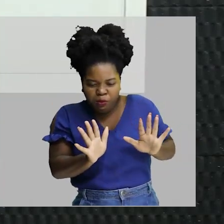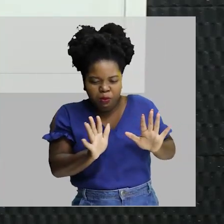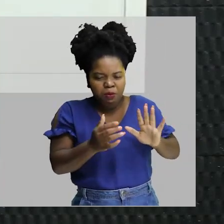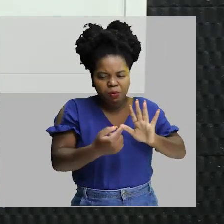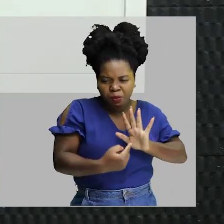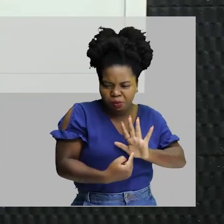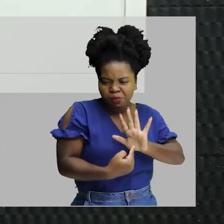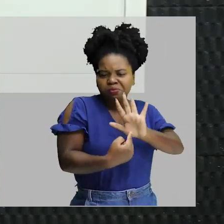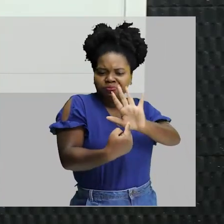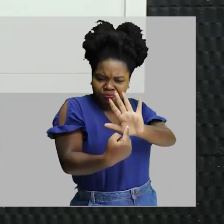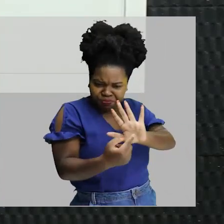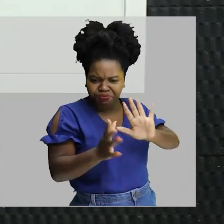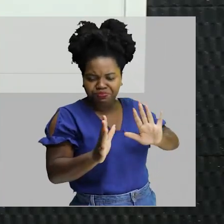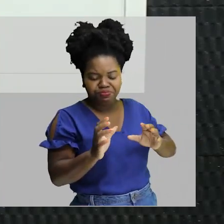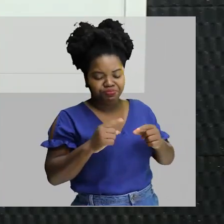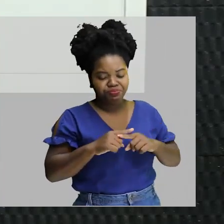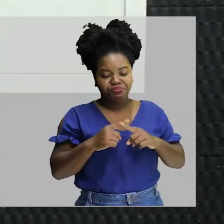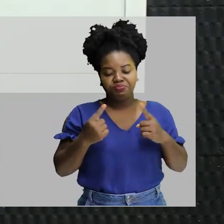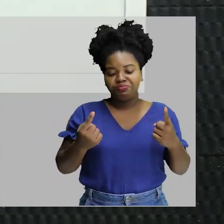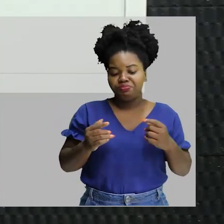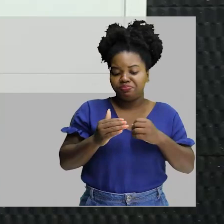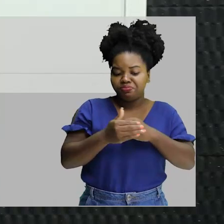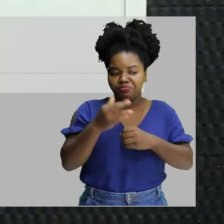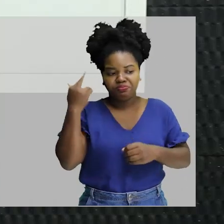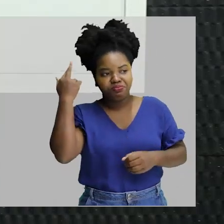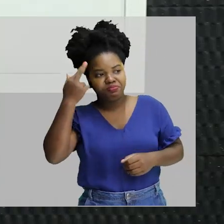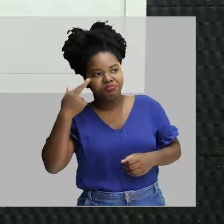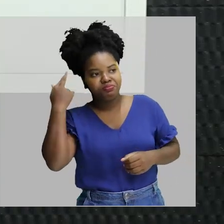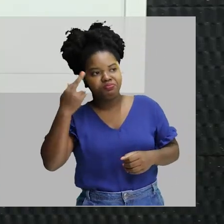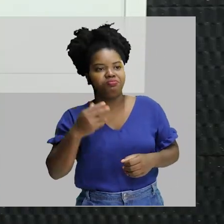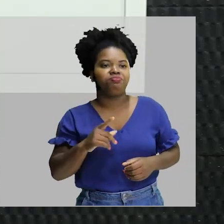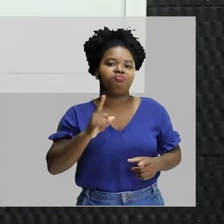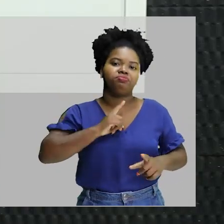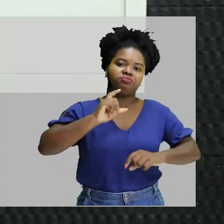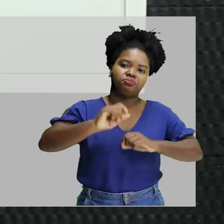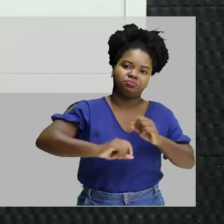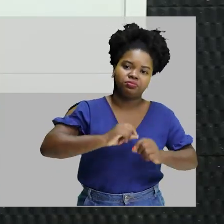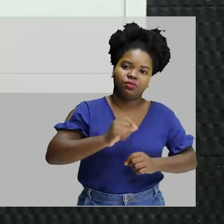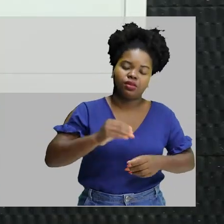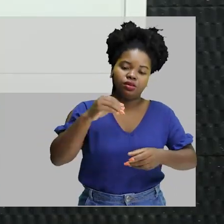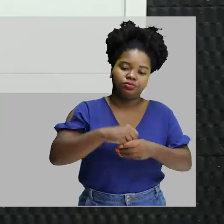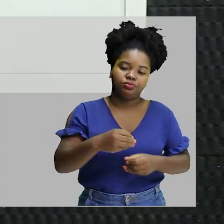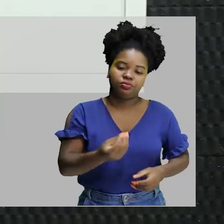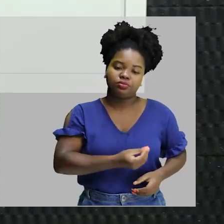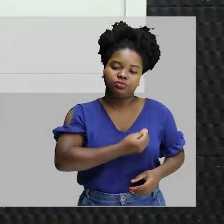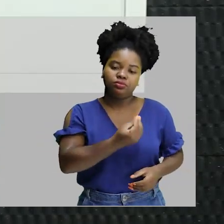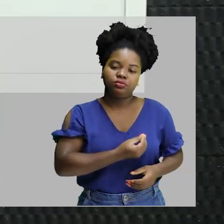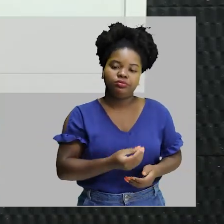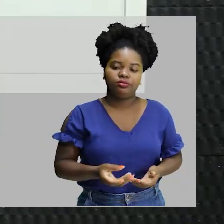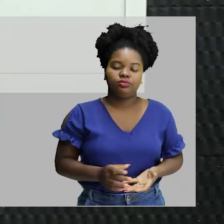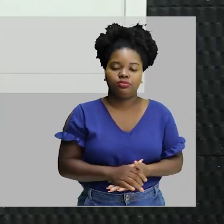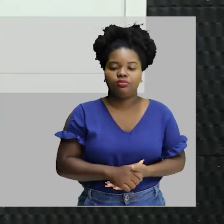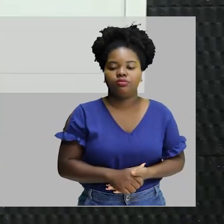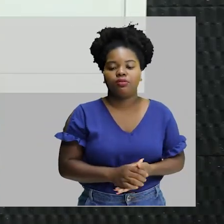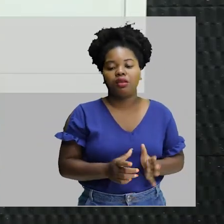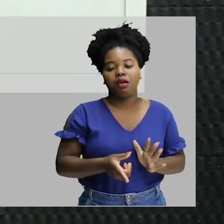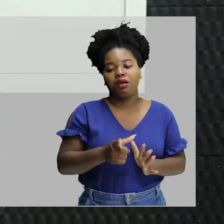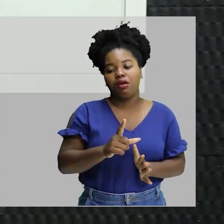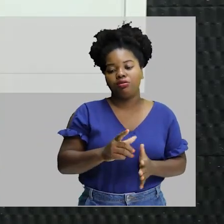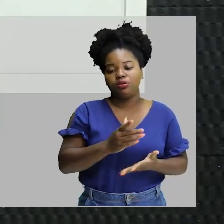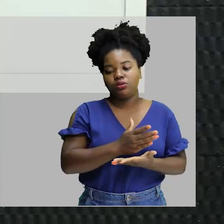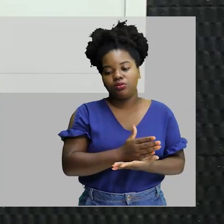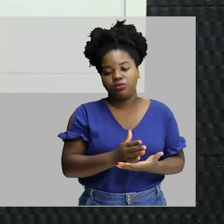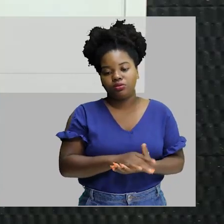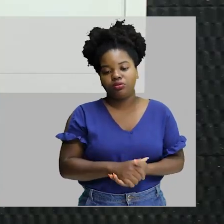à mostra, mas que realmente estão presentes dentro da nossa vida. Bom, antes de nós